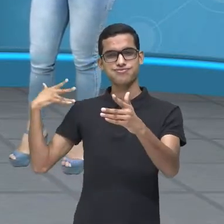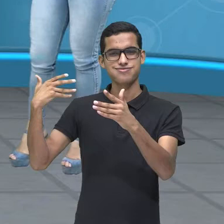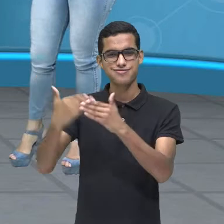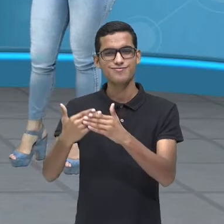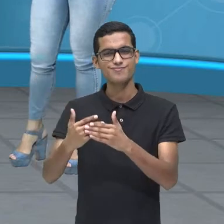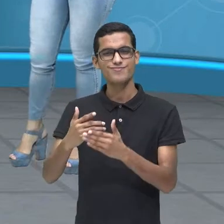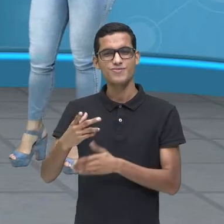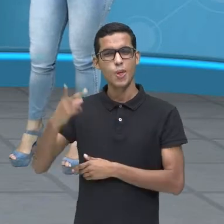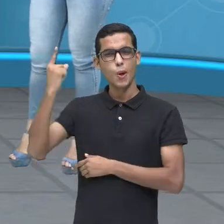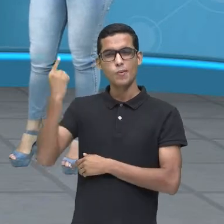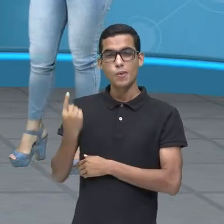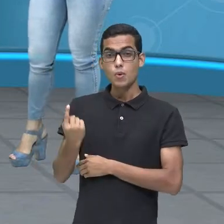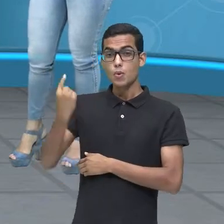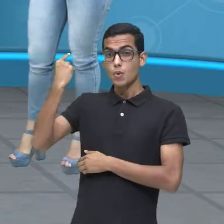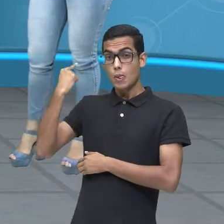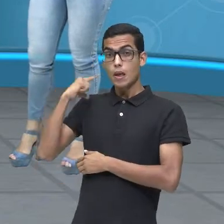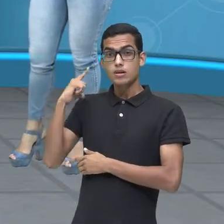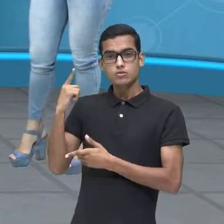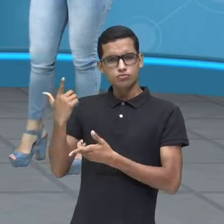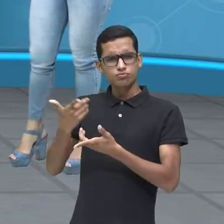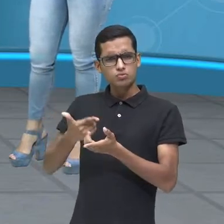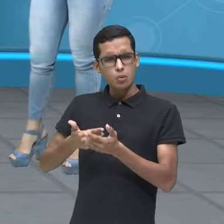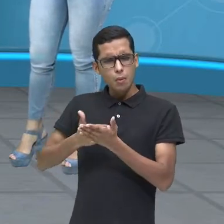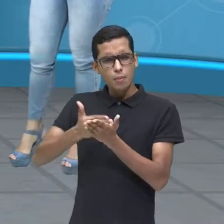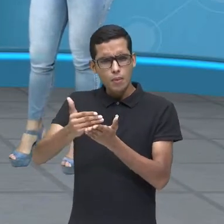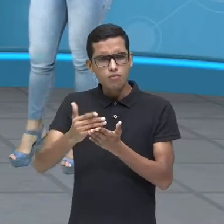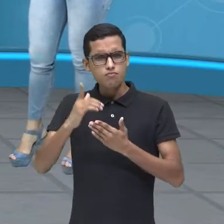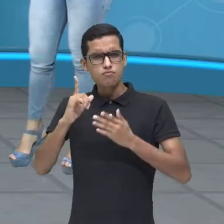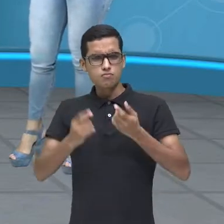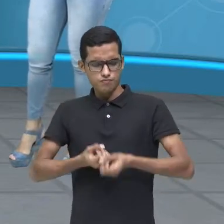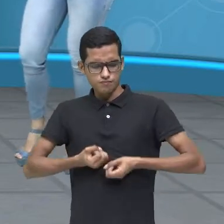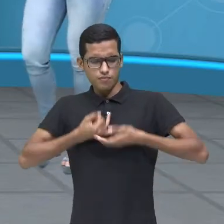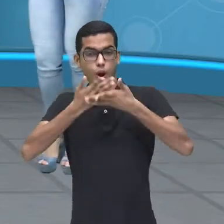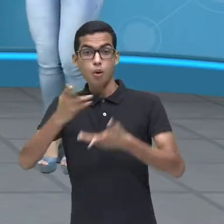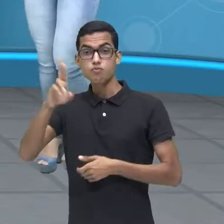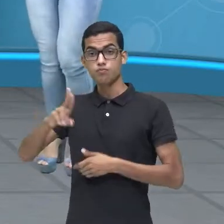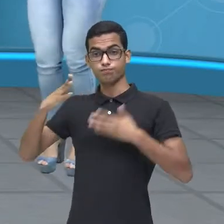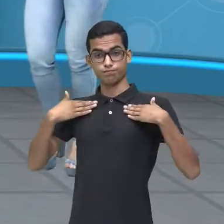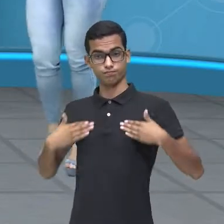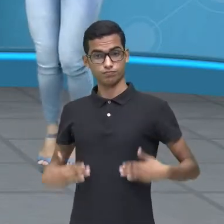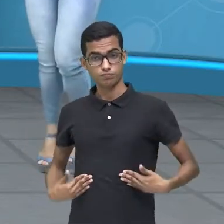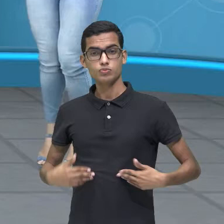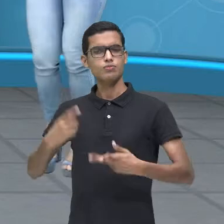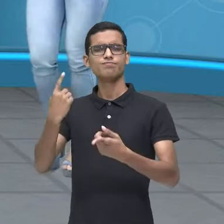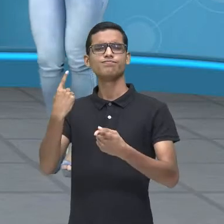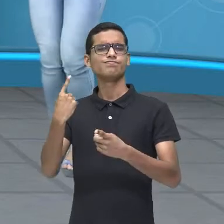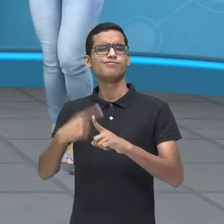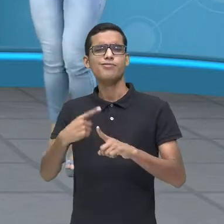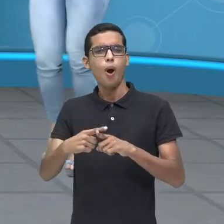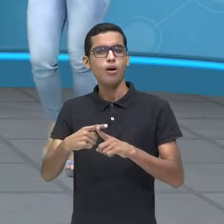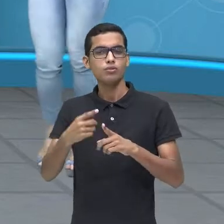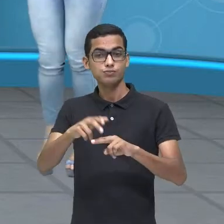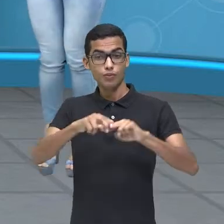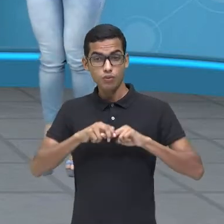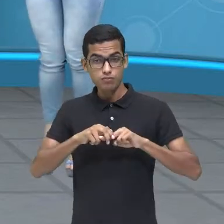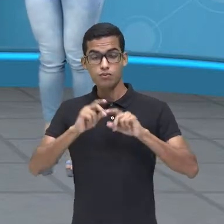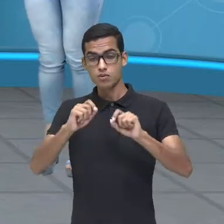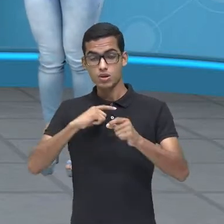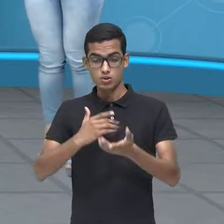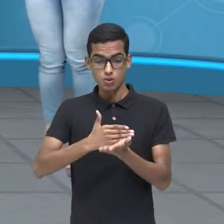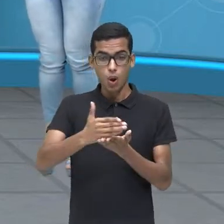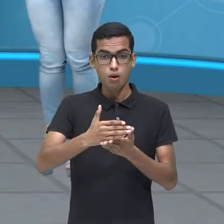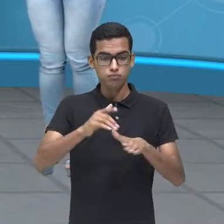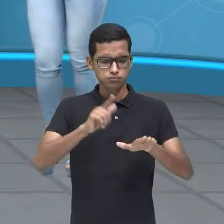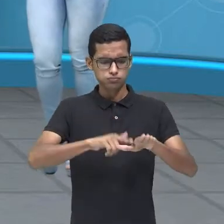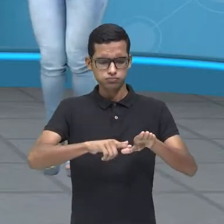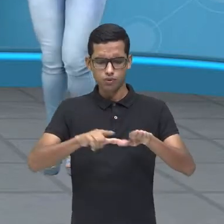se expressar utilizando o corpo, né? Porque eles começaram, batendo os pés. Aí depois eles pensaram,